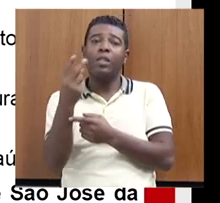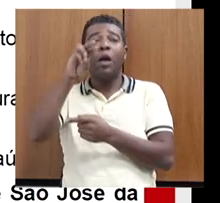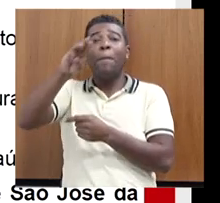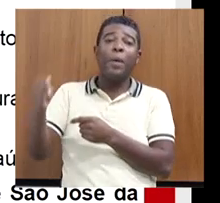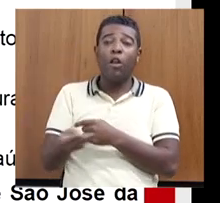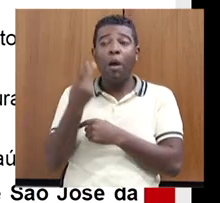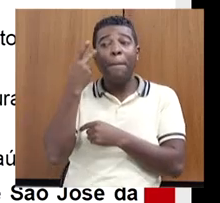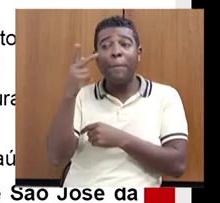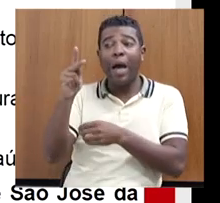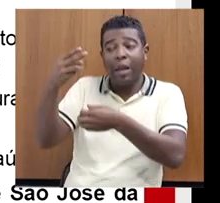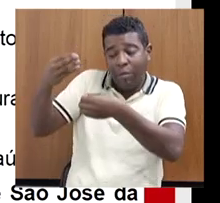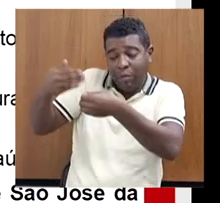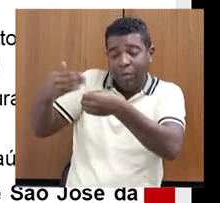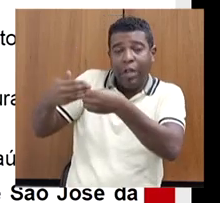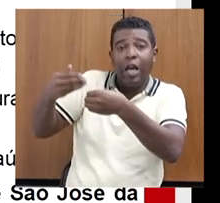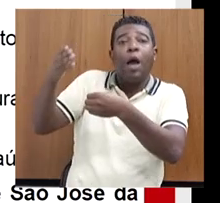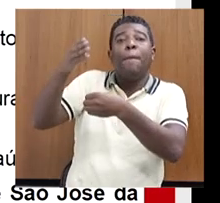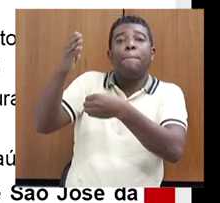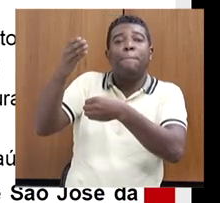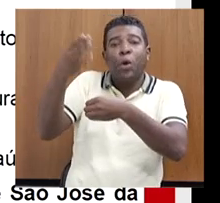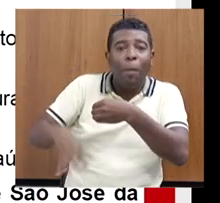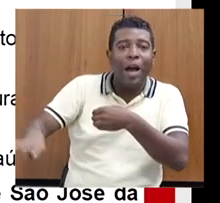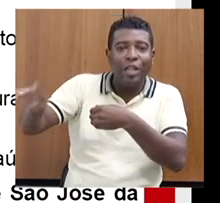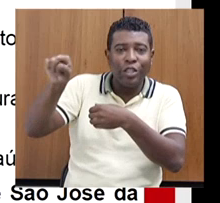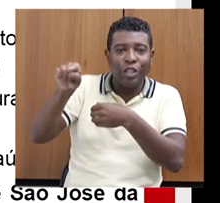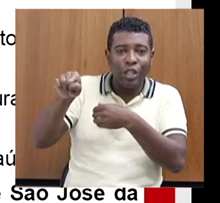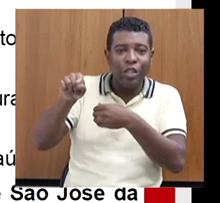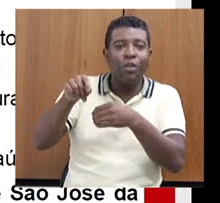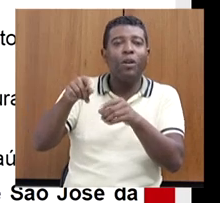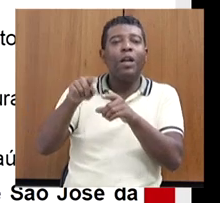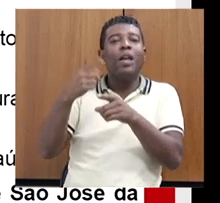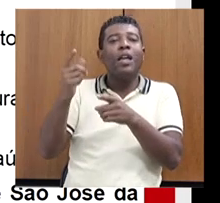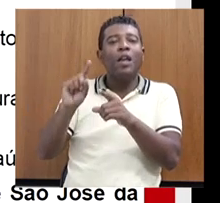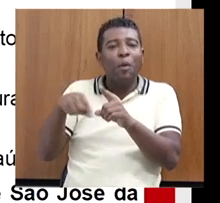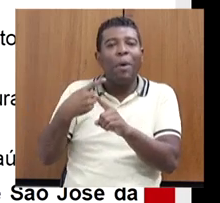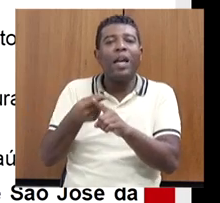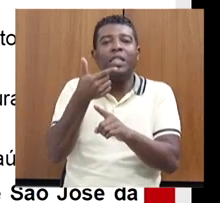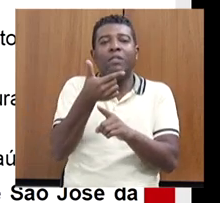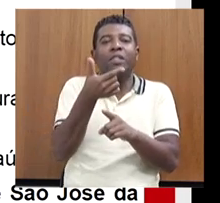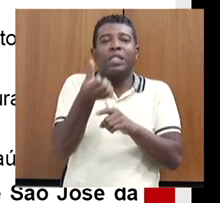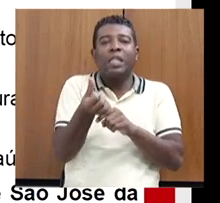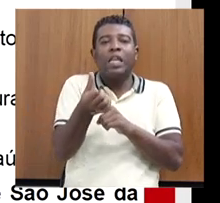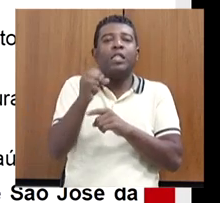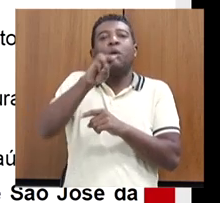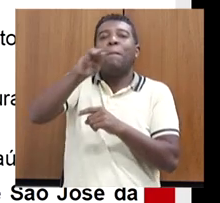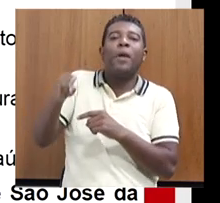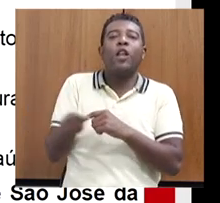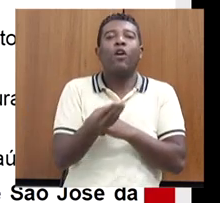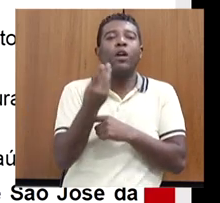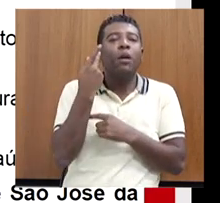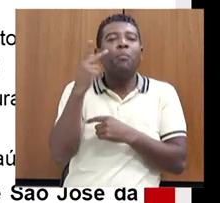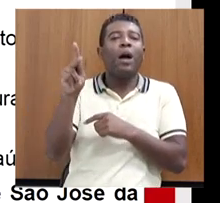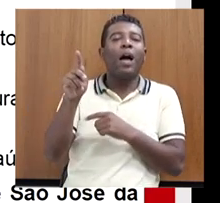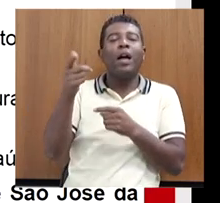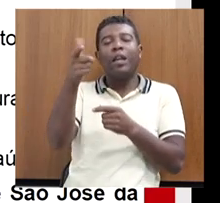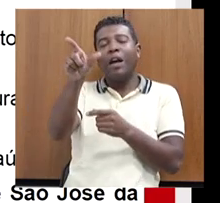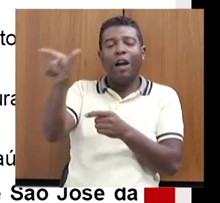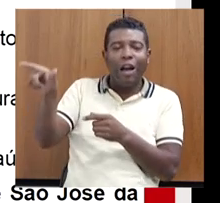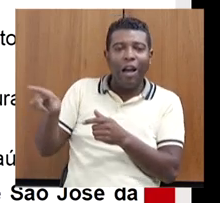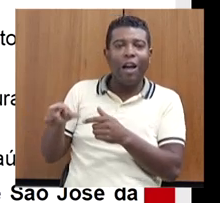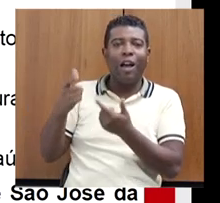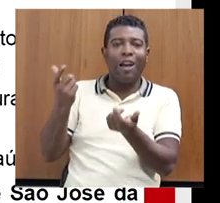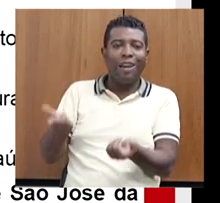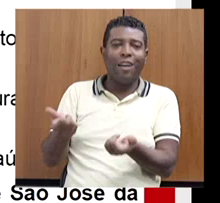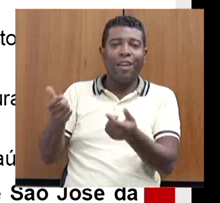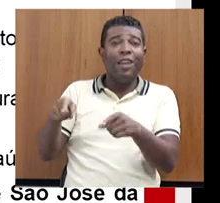de Brumadinho e mais 43 milhões para os outros 25 municípios atingidos. Foram entregues cerca